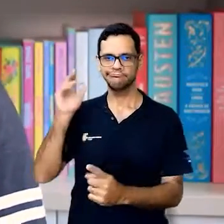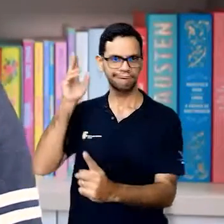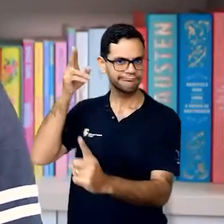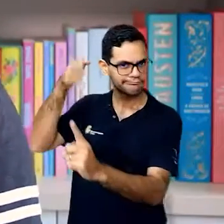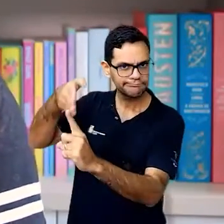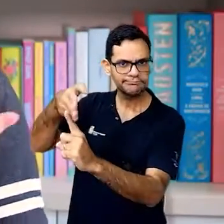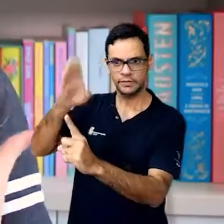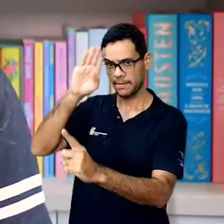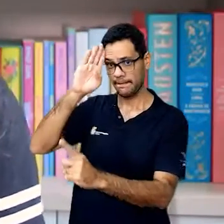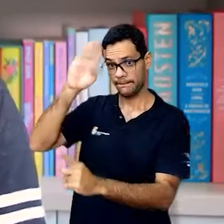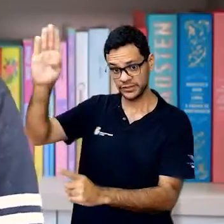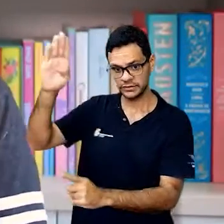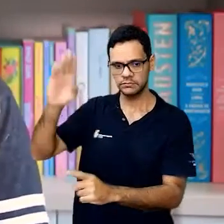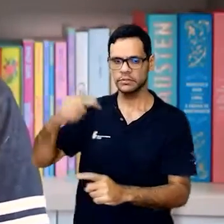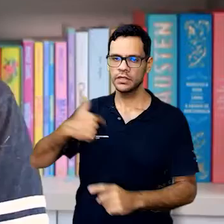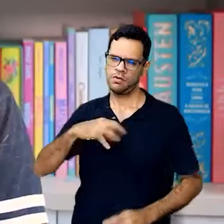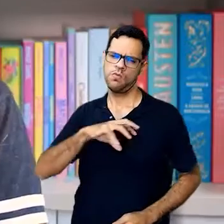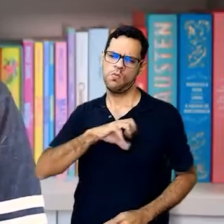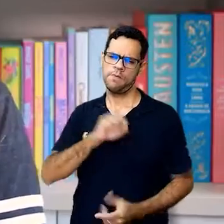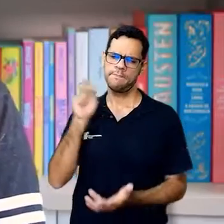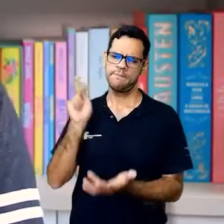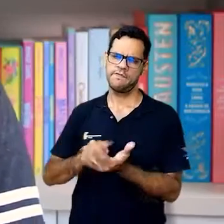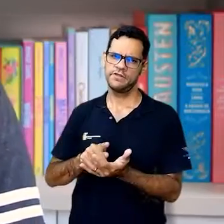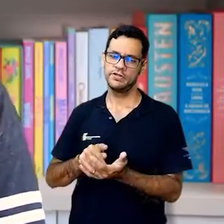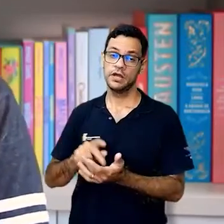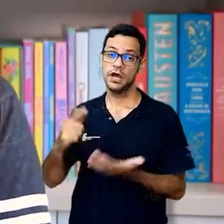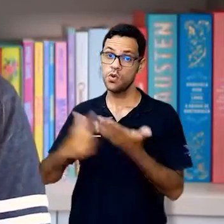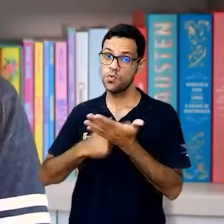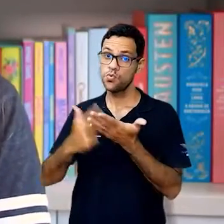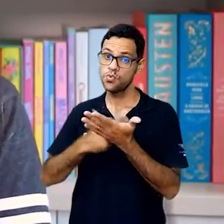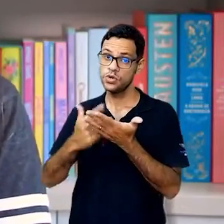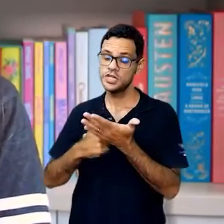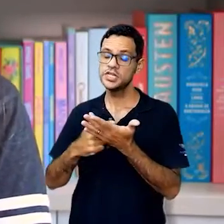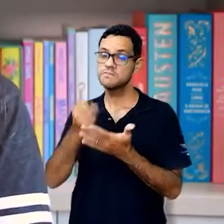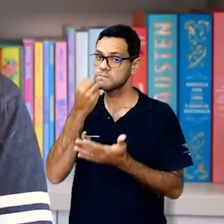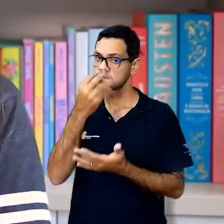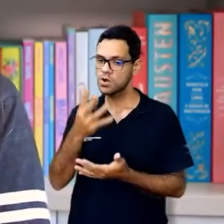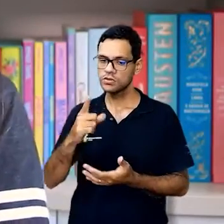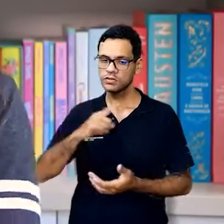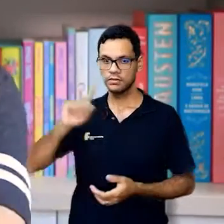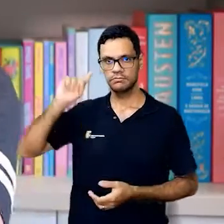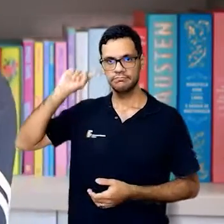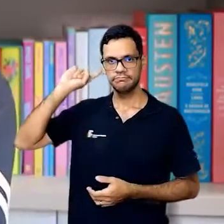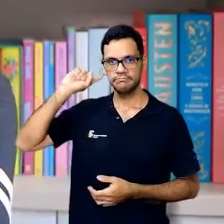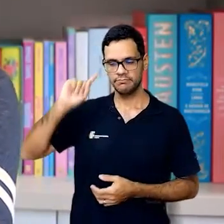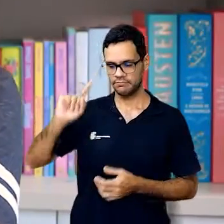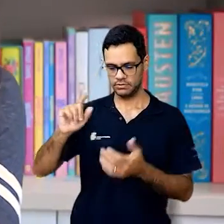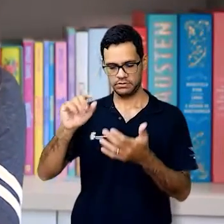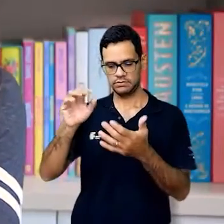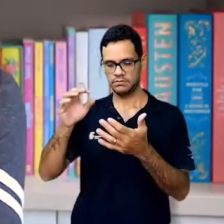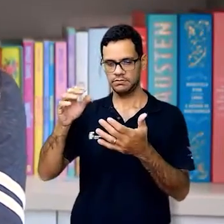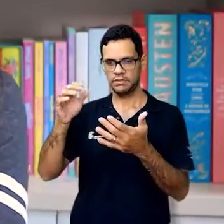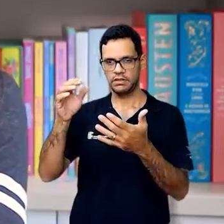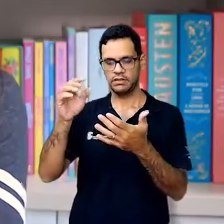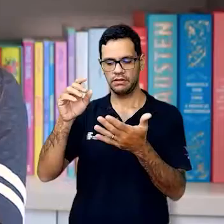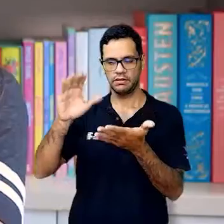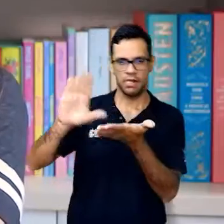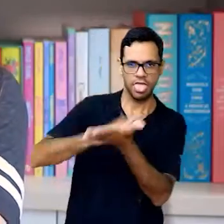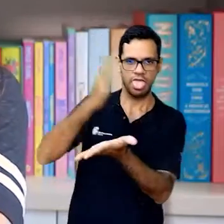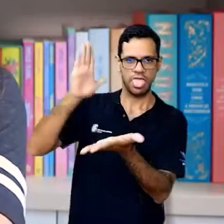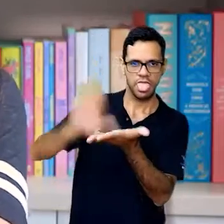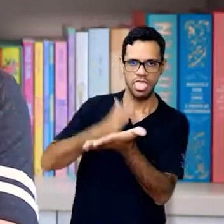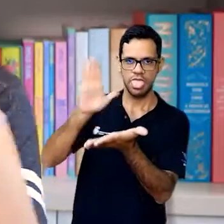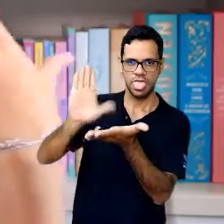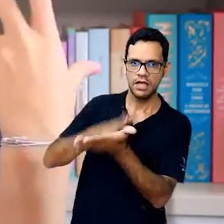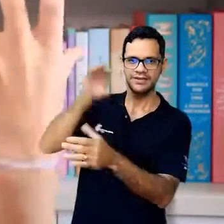ela é uma protagonista muito forte. E, cara, eu amei esse livro, assim, foi livro do Clube Nuvem e tem 1000 marcações aqui, né, porque a gente